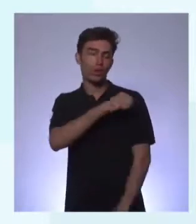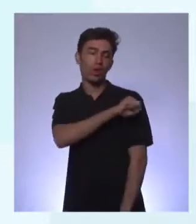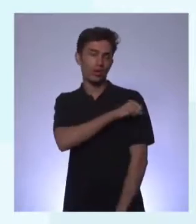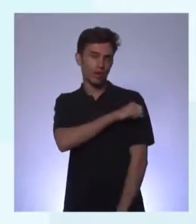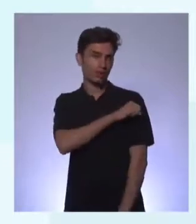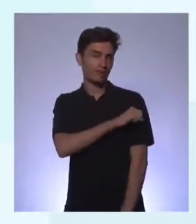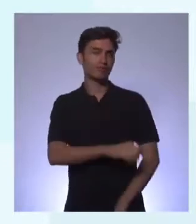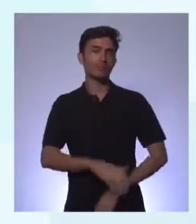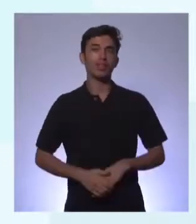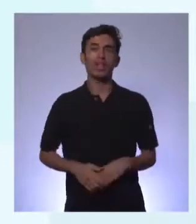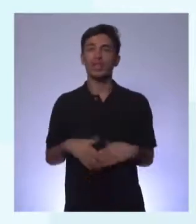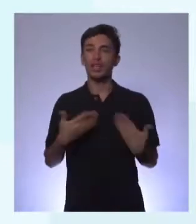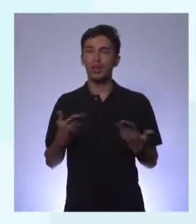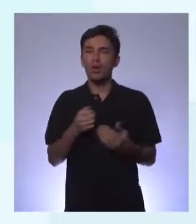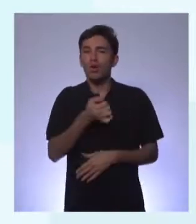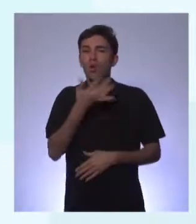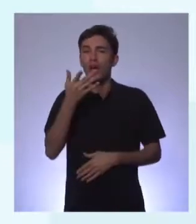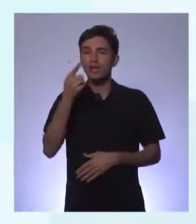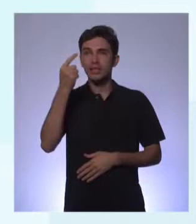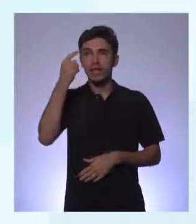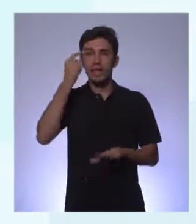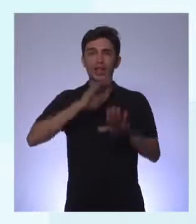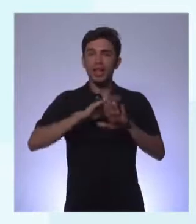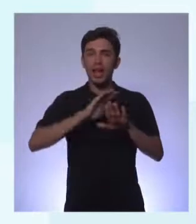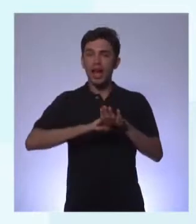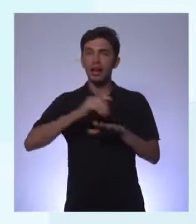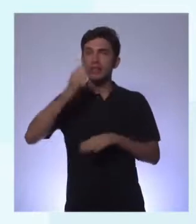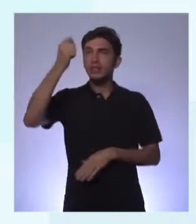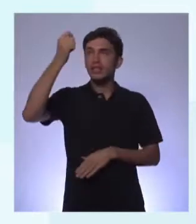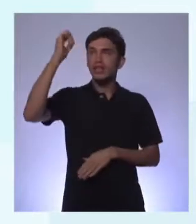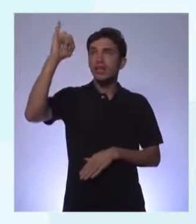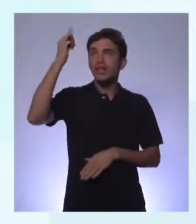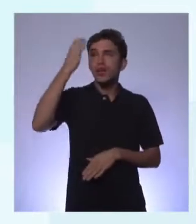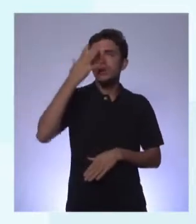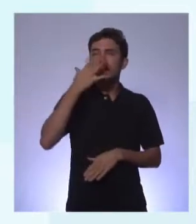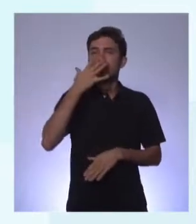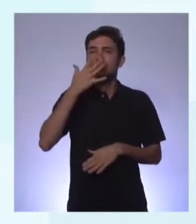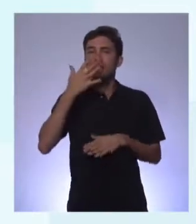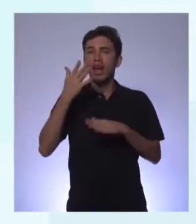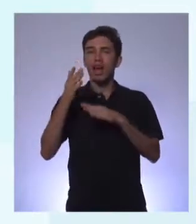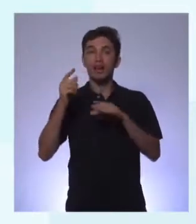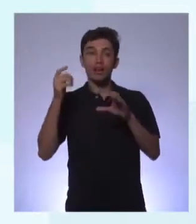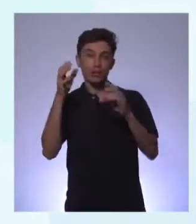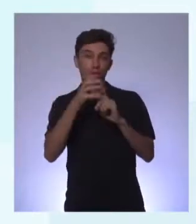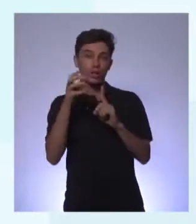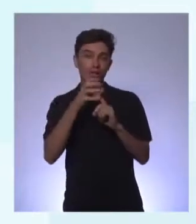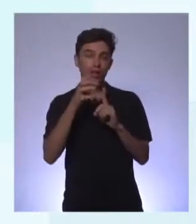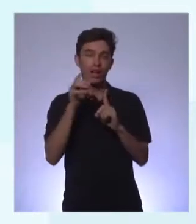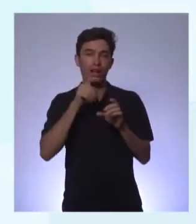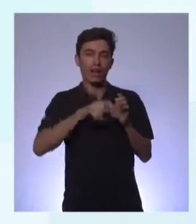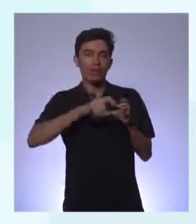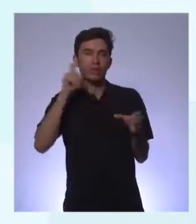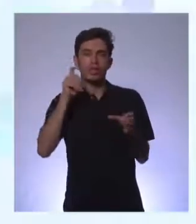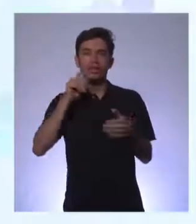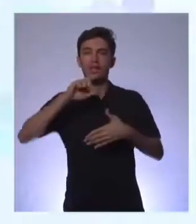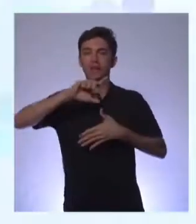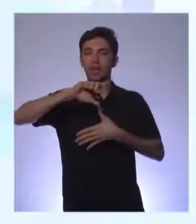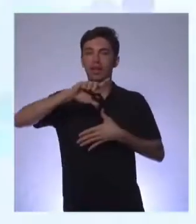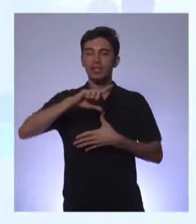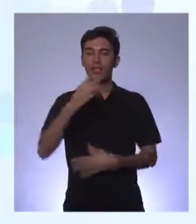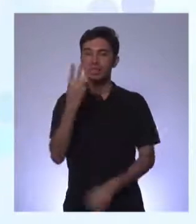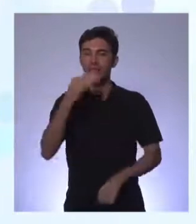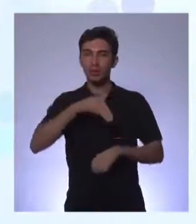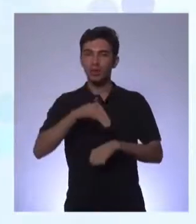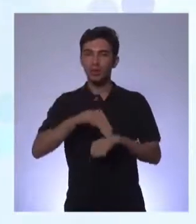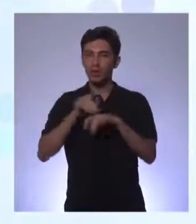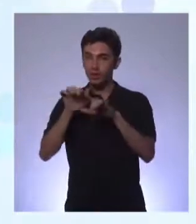ano. Quais ideais iluministas influenciaram as independências da América Latina? 3 minutos,